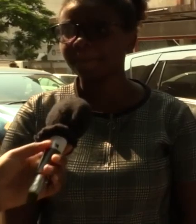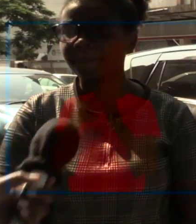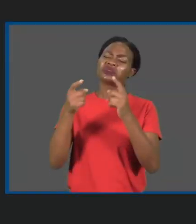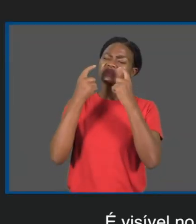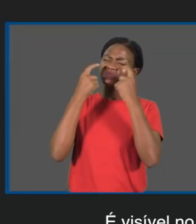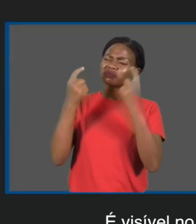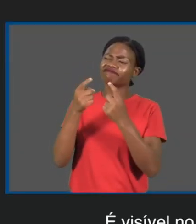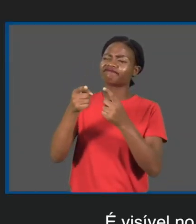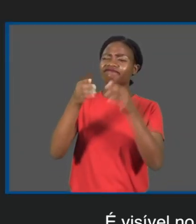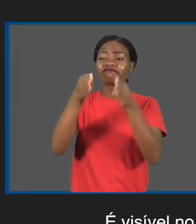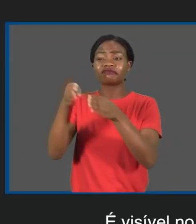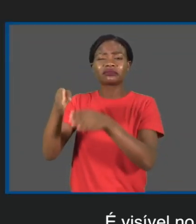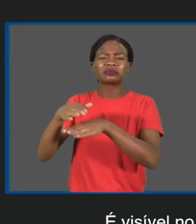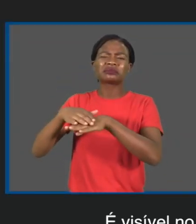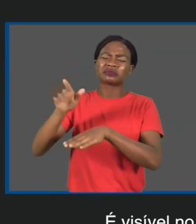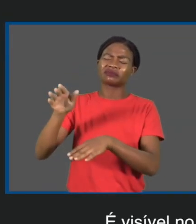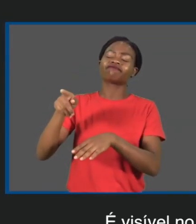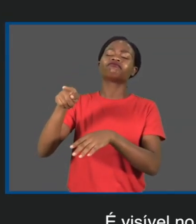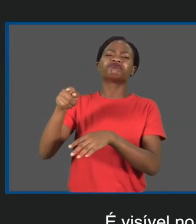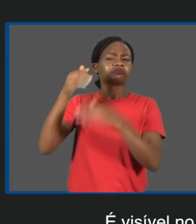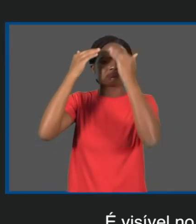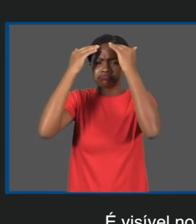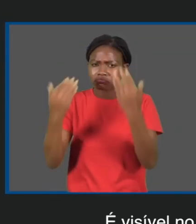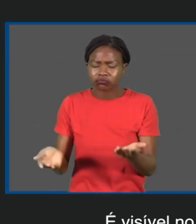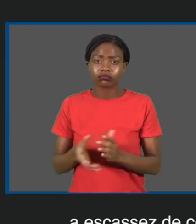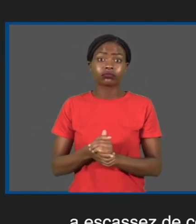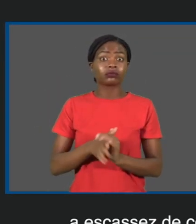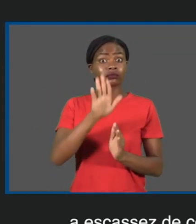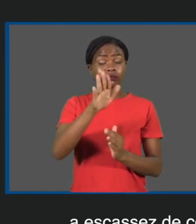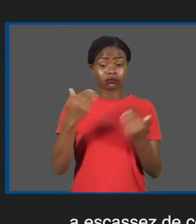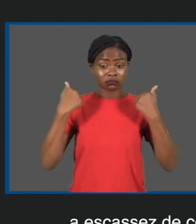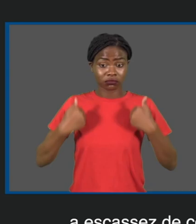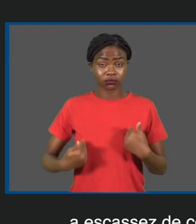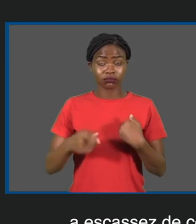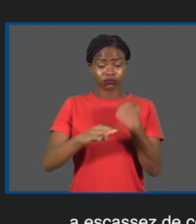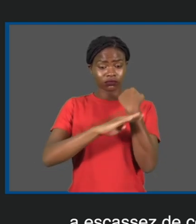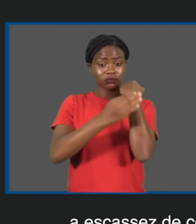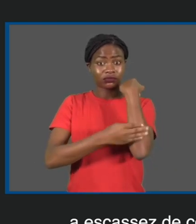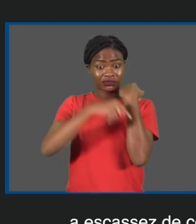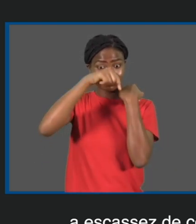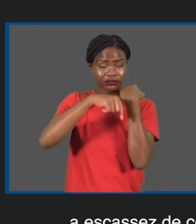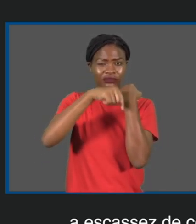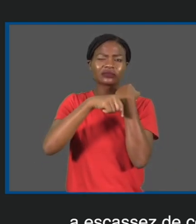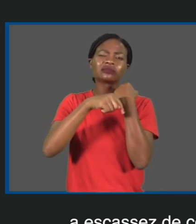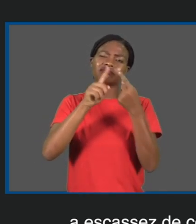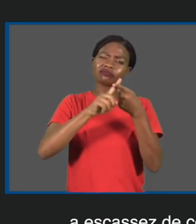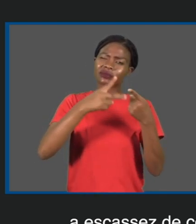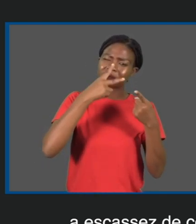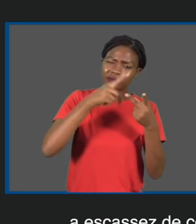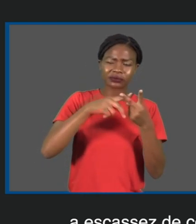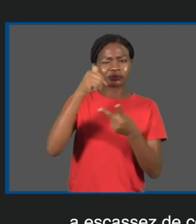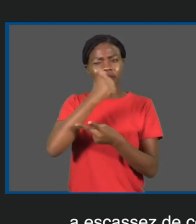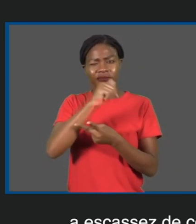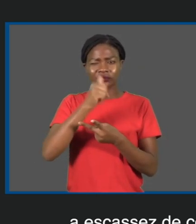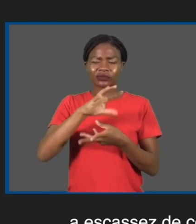é visível no rosto das nossas entrevistadas a escassez de conhecimento em relação aos efeitos de consumo de